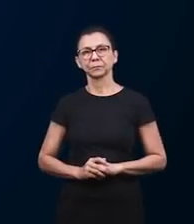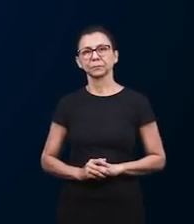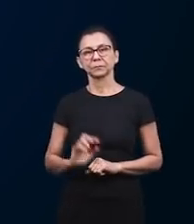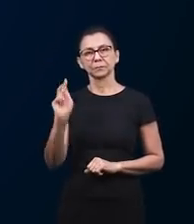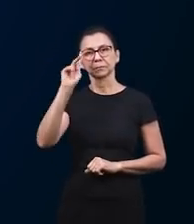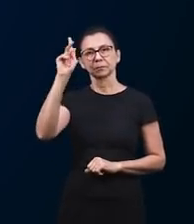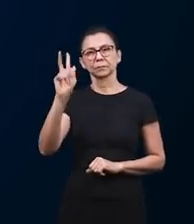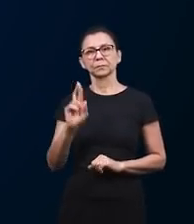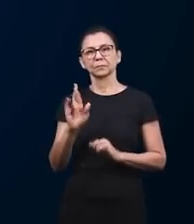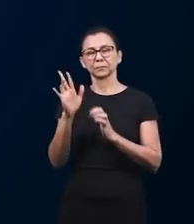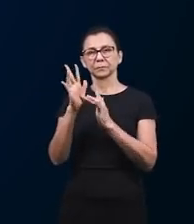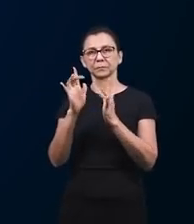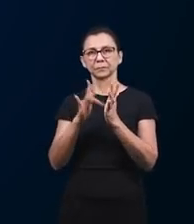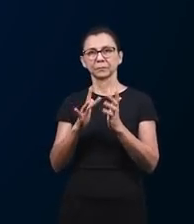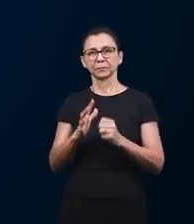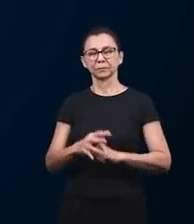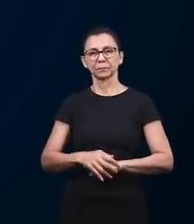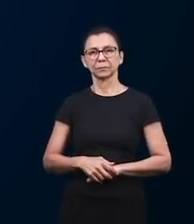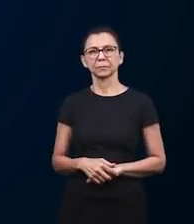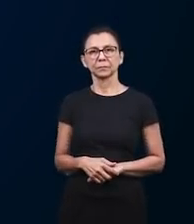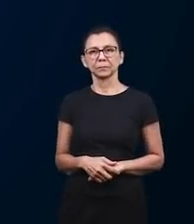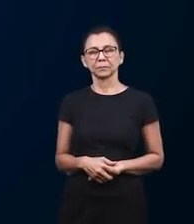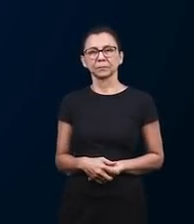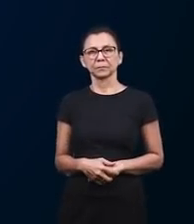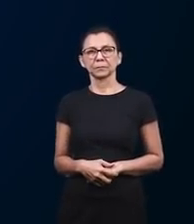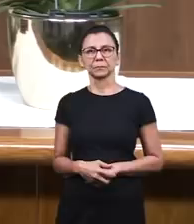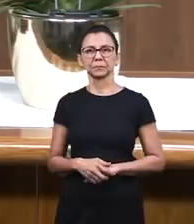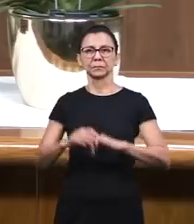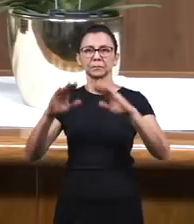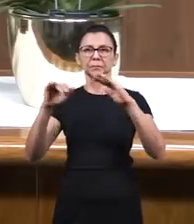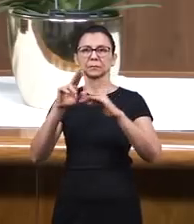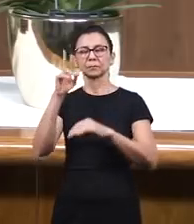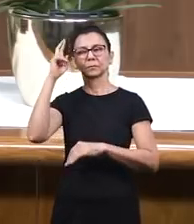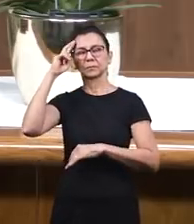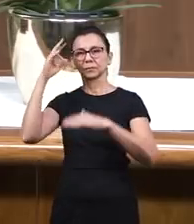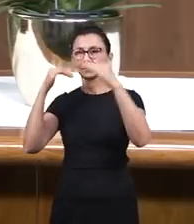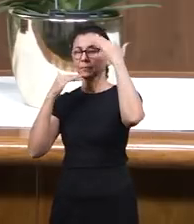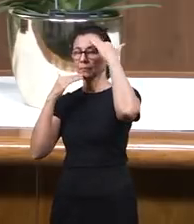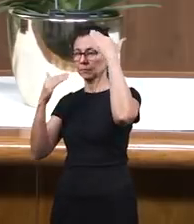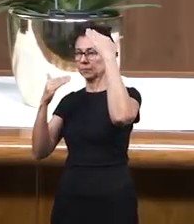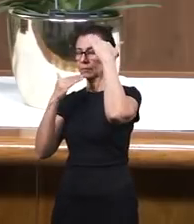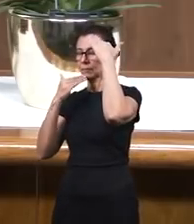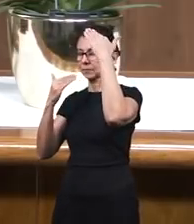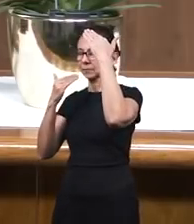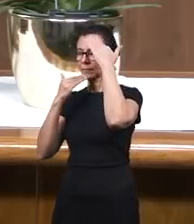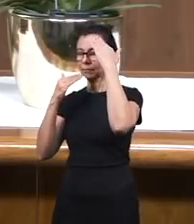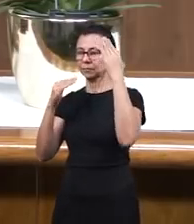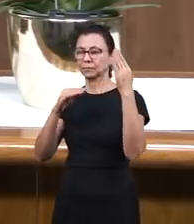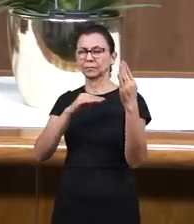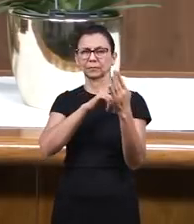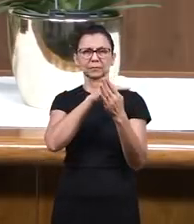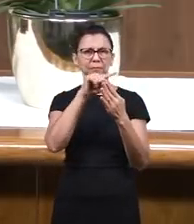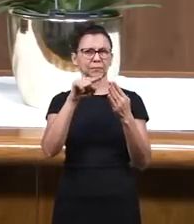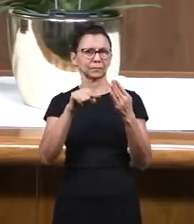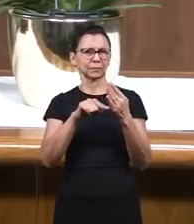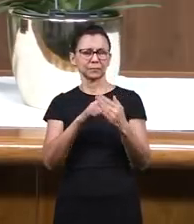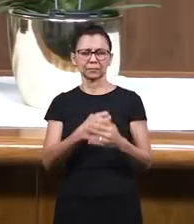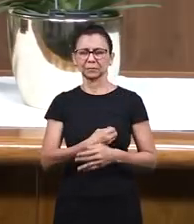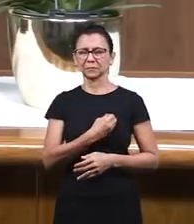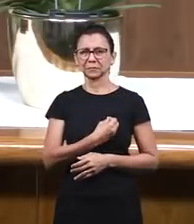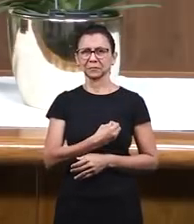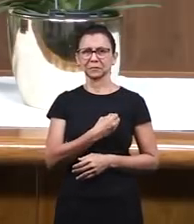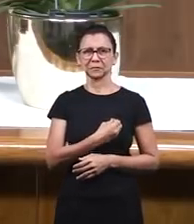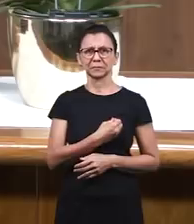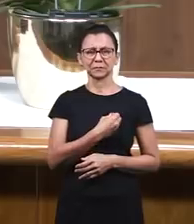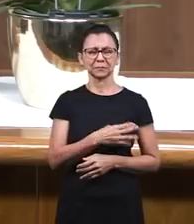abençoe, a todos a paz do Senhor Jesus. Amém. Louvado seja o nome do Senhor. Obrigado irmã Miriam, e obrigado